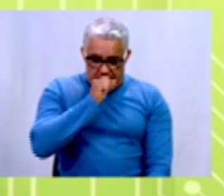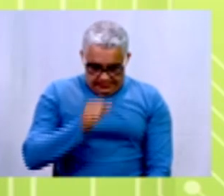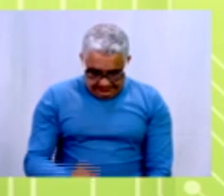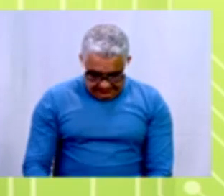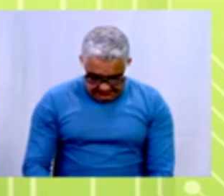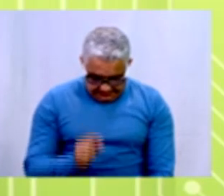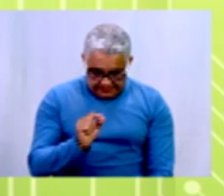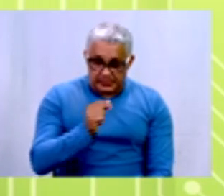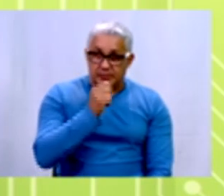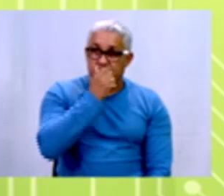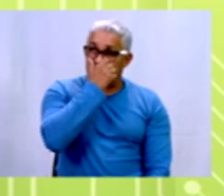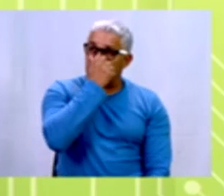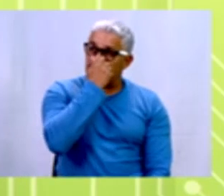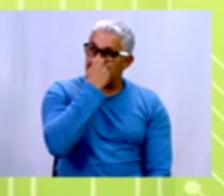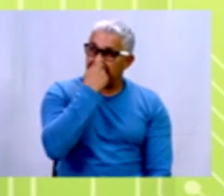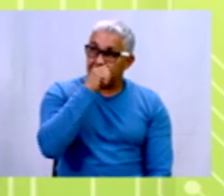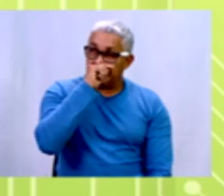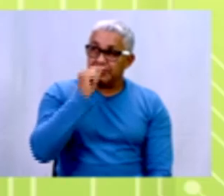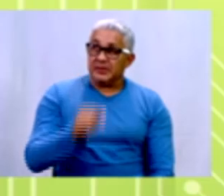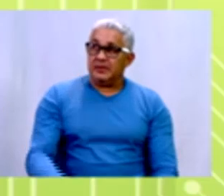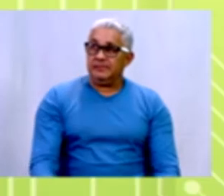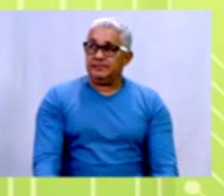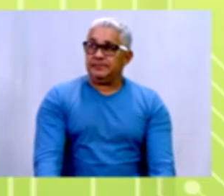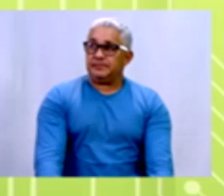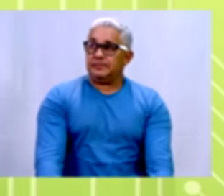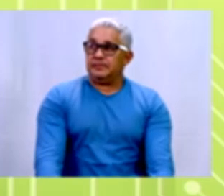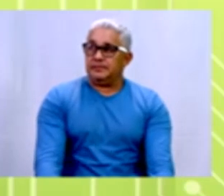relação à